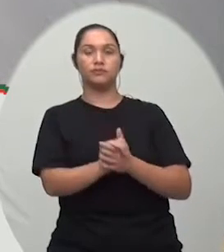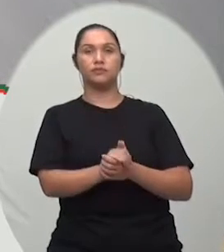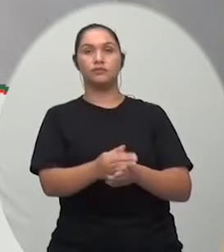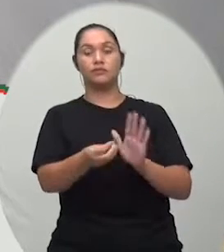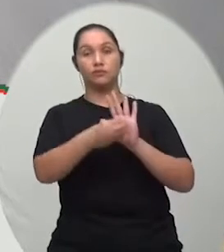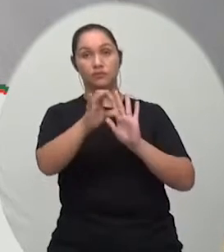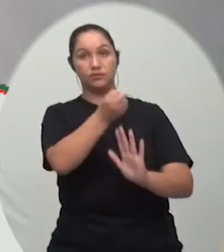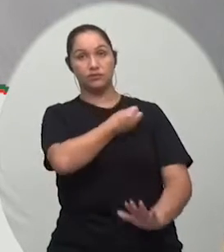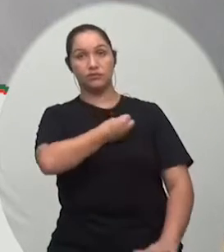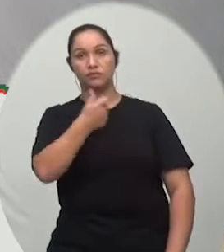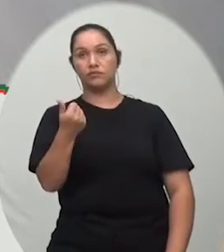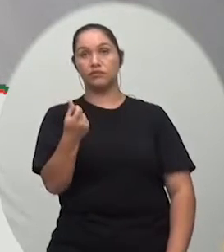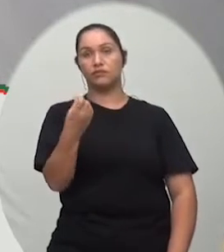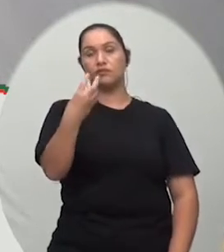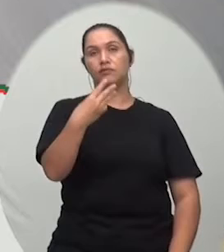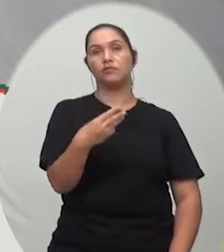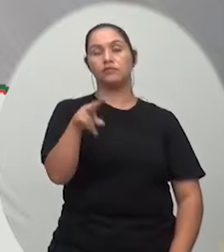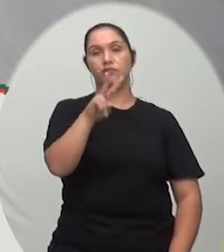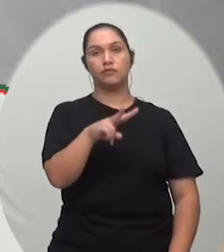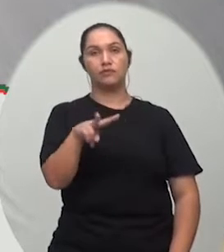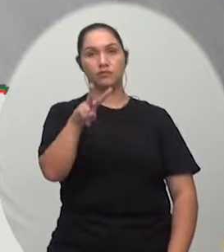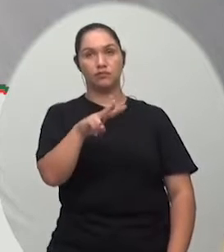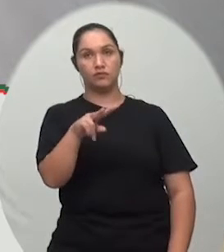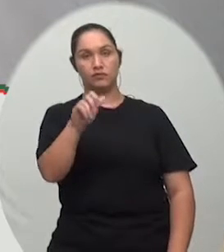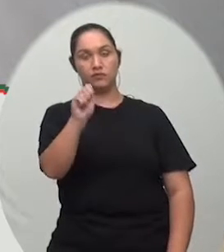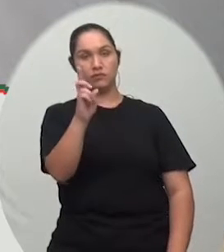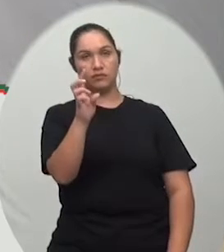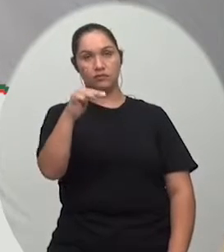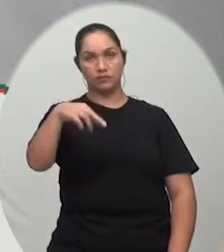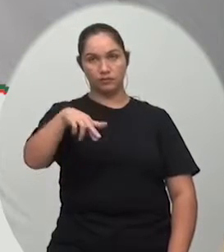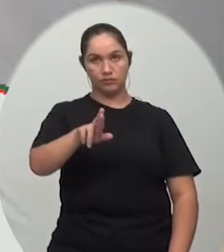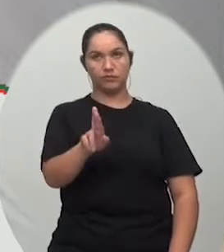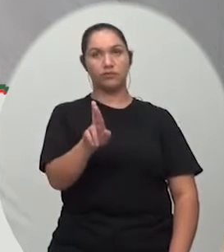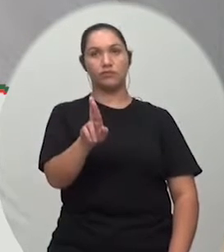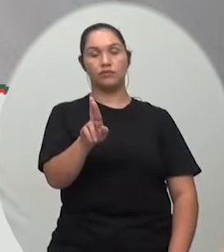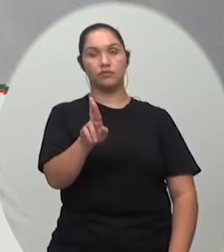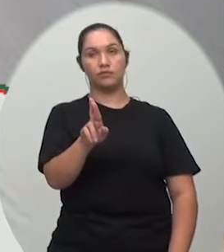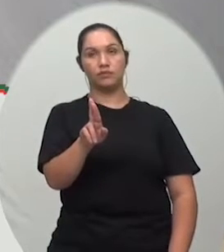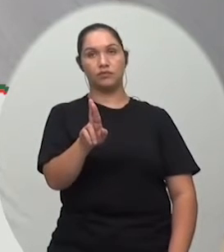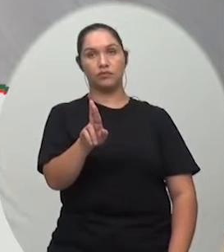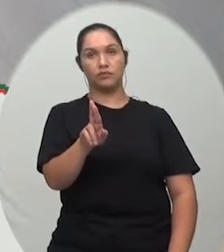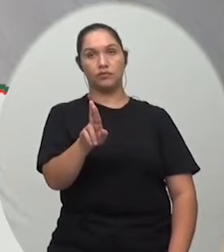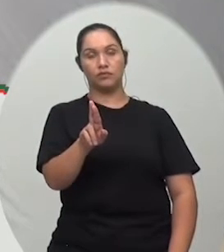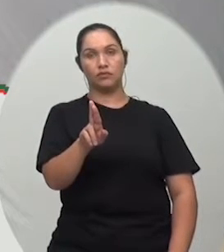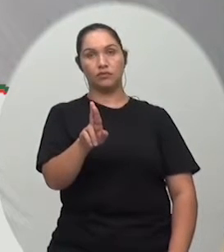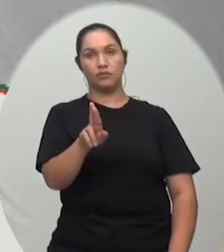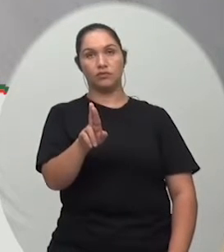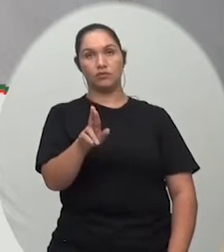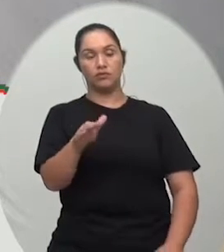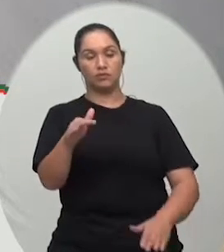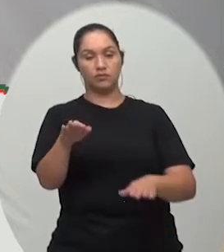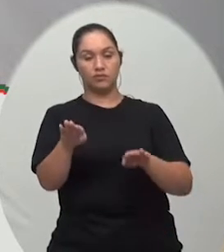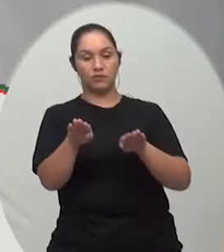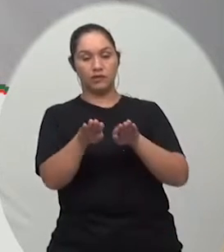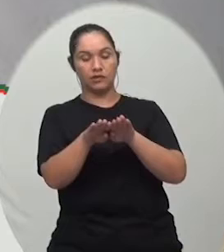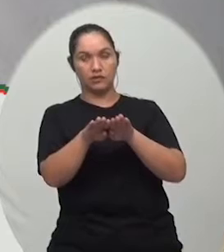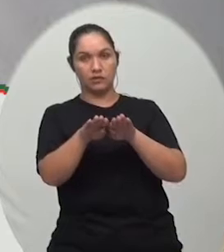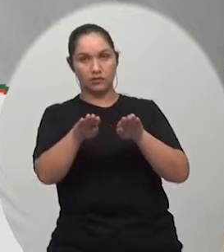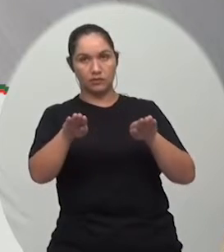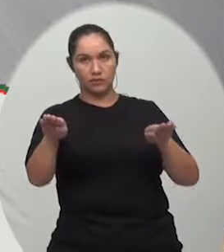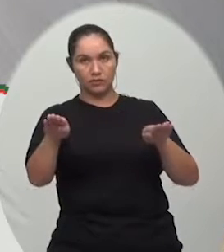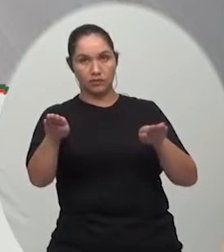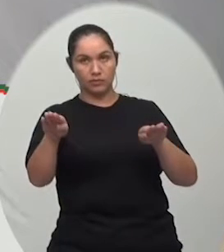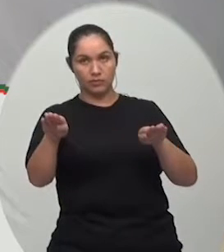Indicação número 163/2019, autor vereador Ademir Honorato, assunto rebaixamento, nivelamento e drenagem da